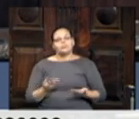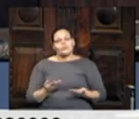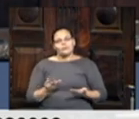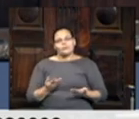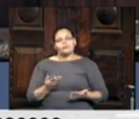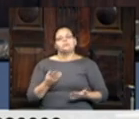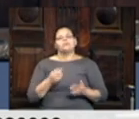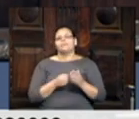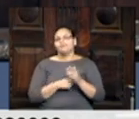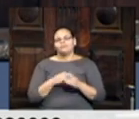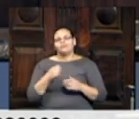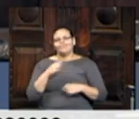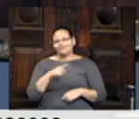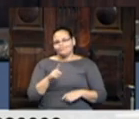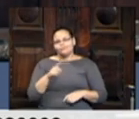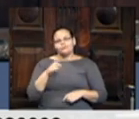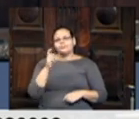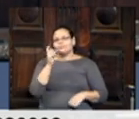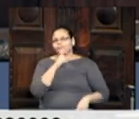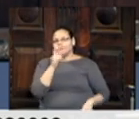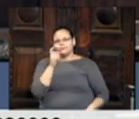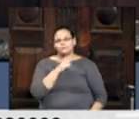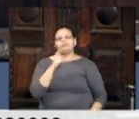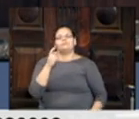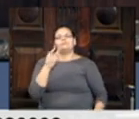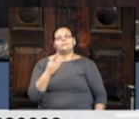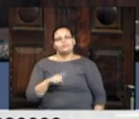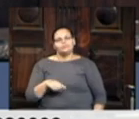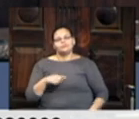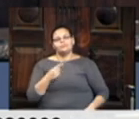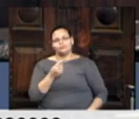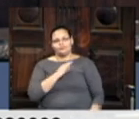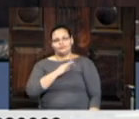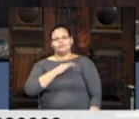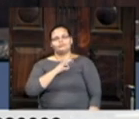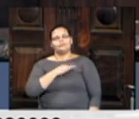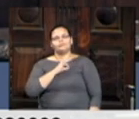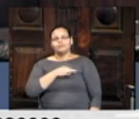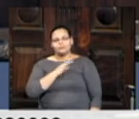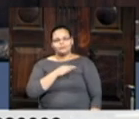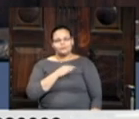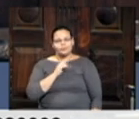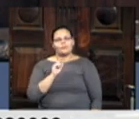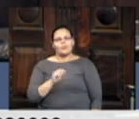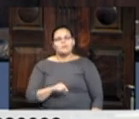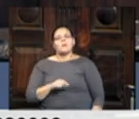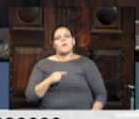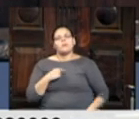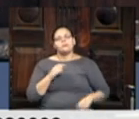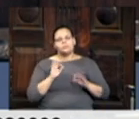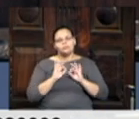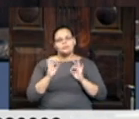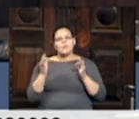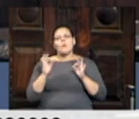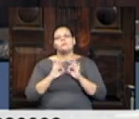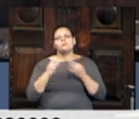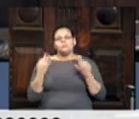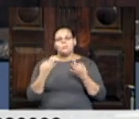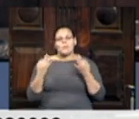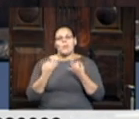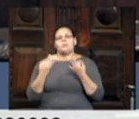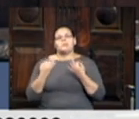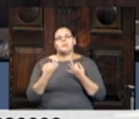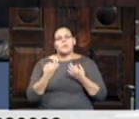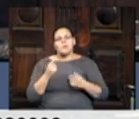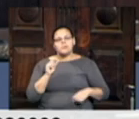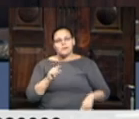uma farsa fiscal, exatamente para continuar garantindo os privilégios a quem sempre teve privilégio